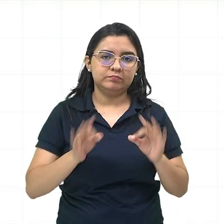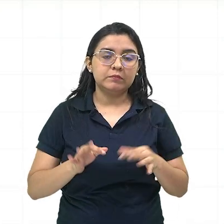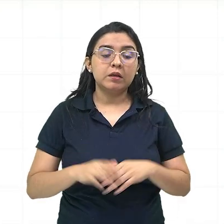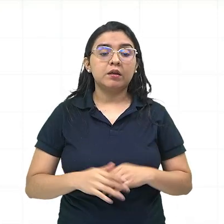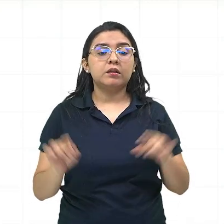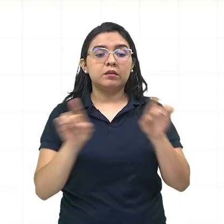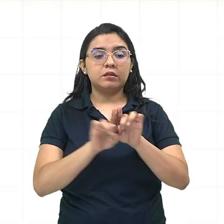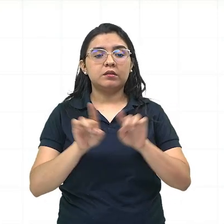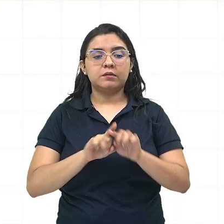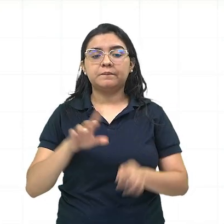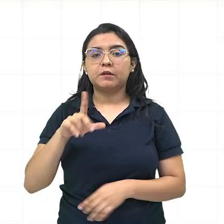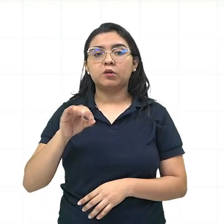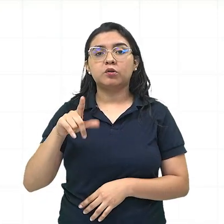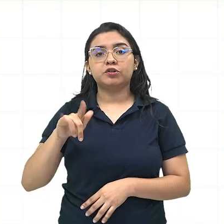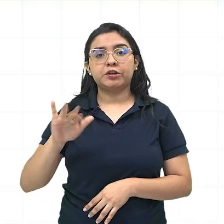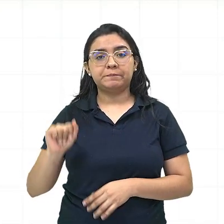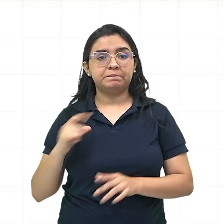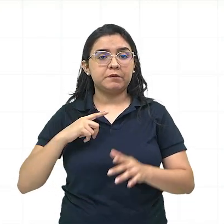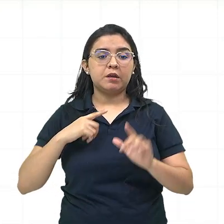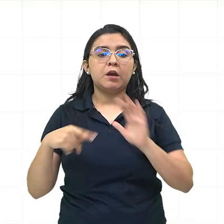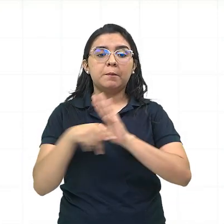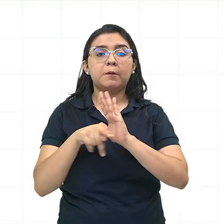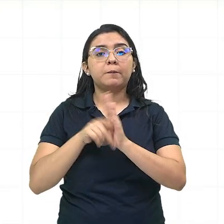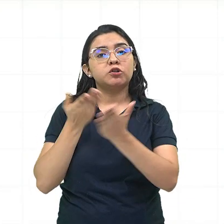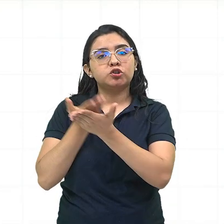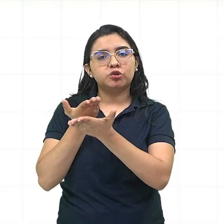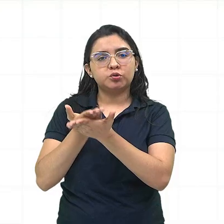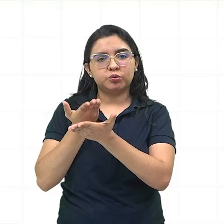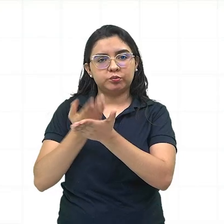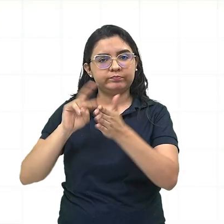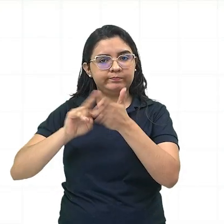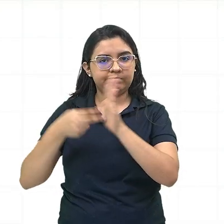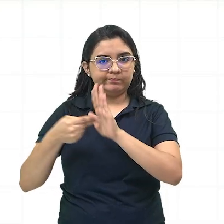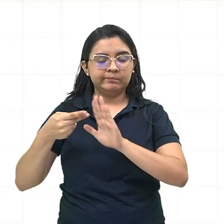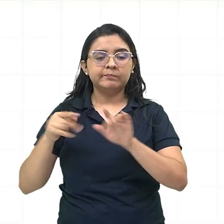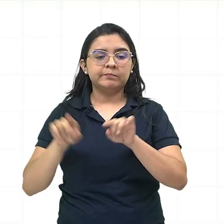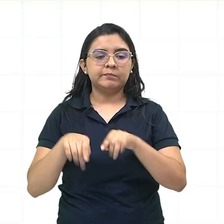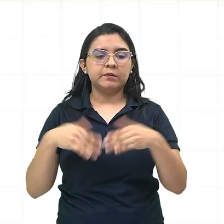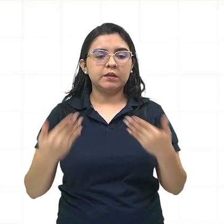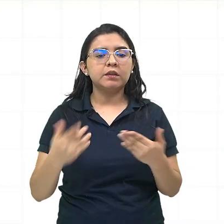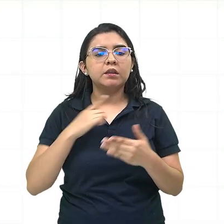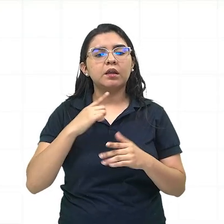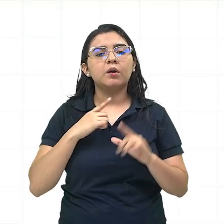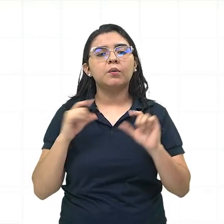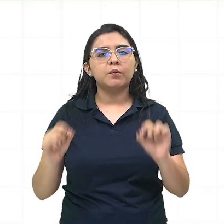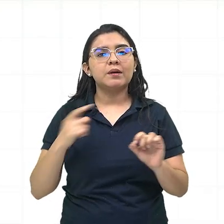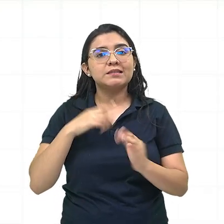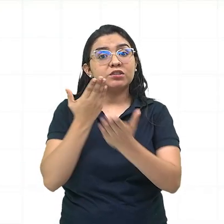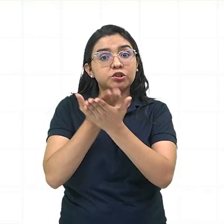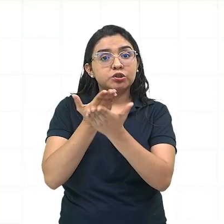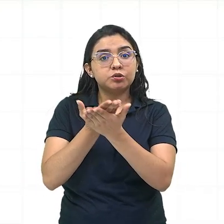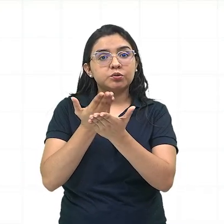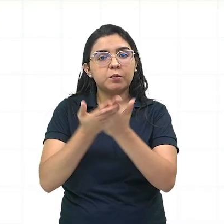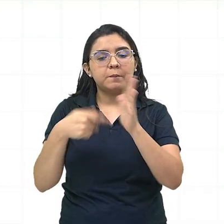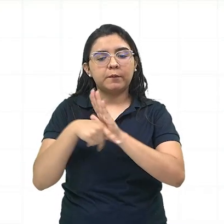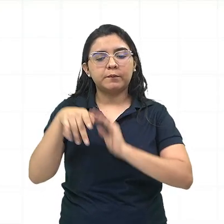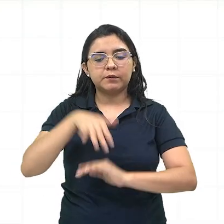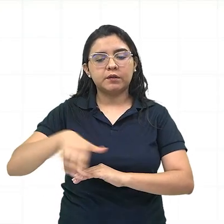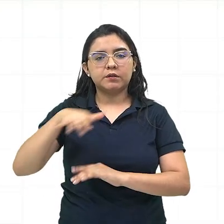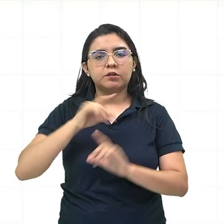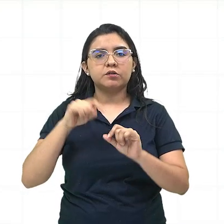ok? E logia, que vem de estudo. Então, no fundo, esse estudo do terreno